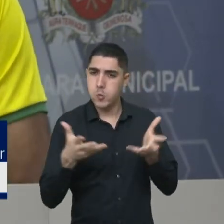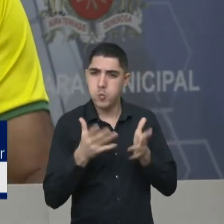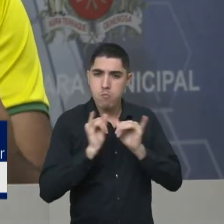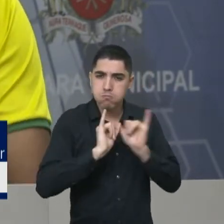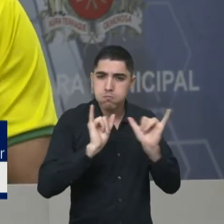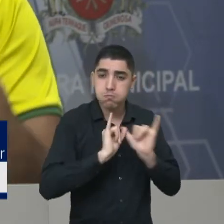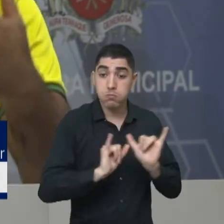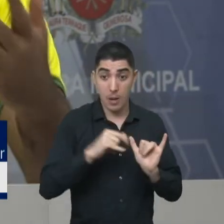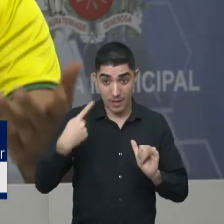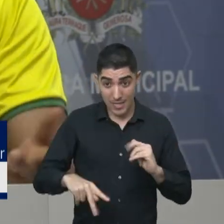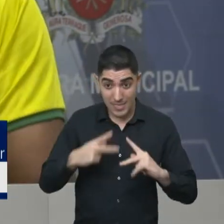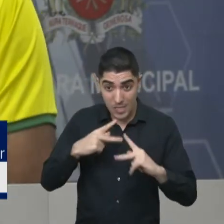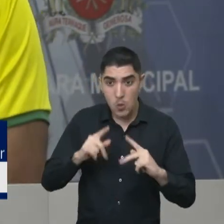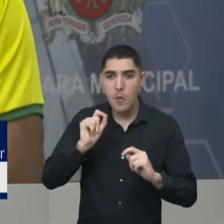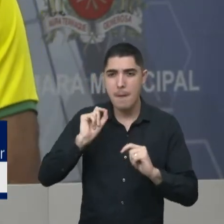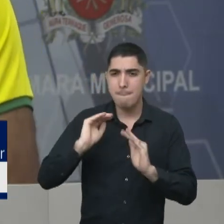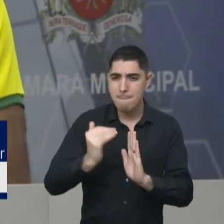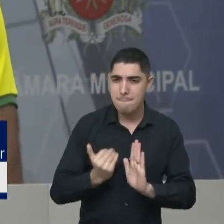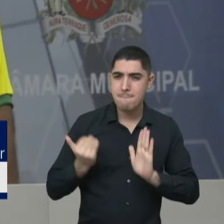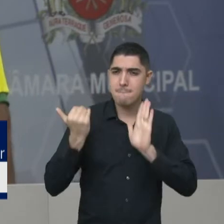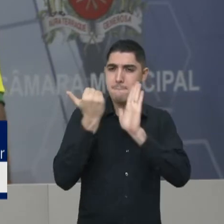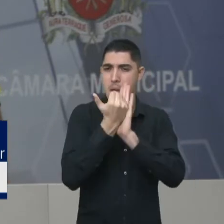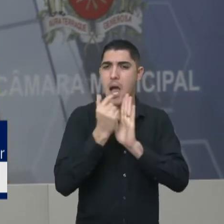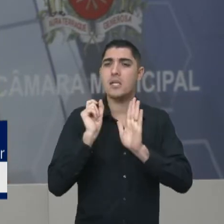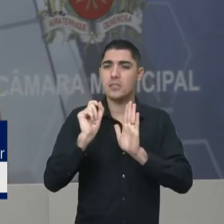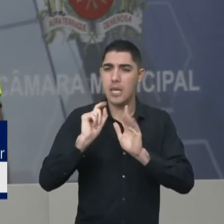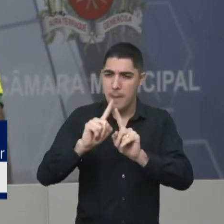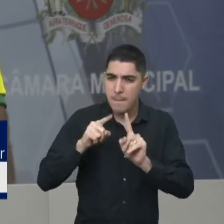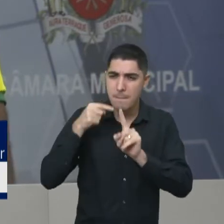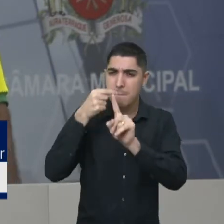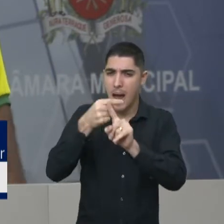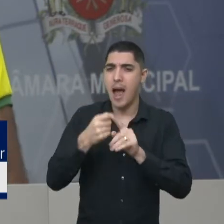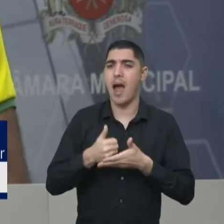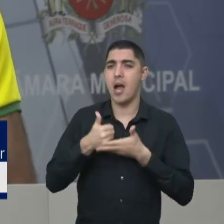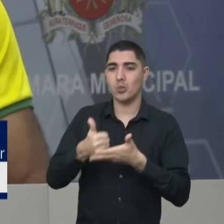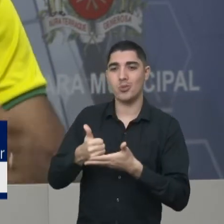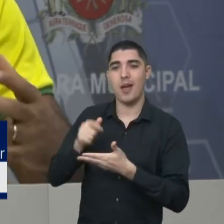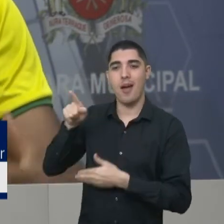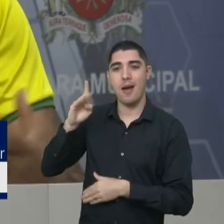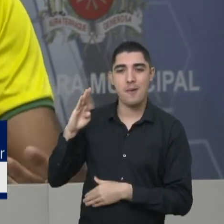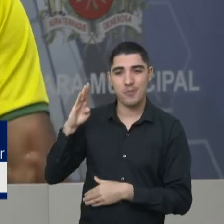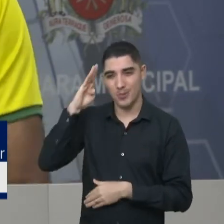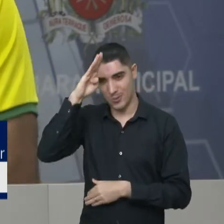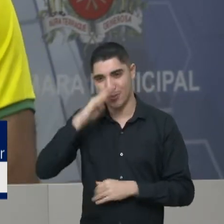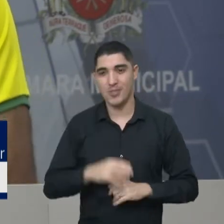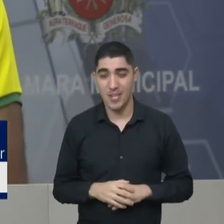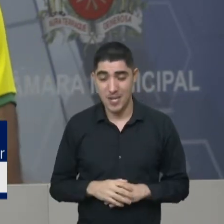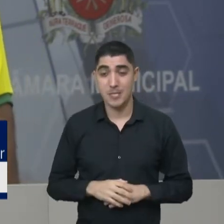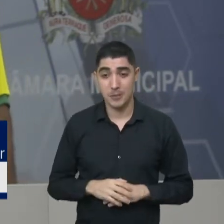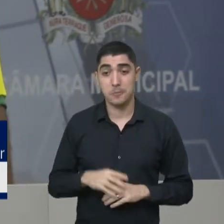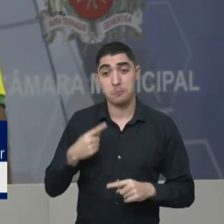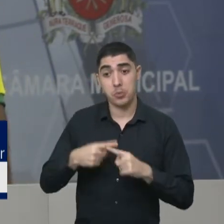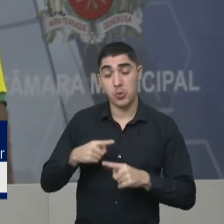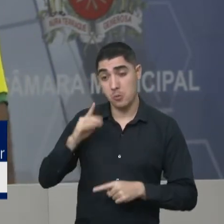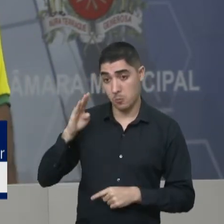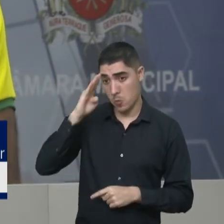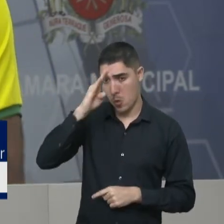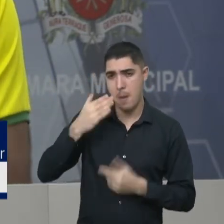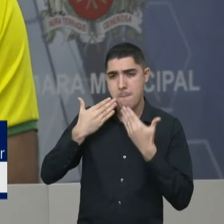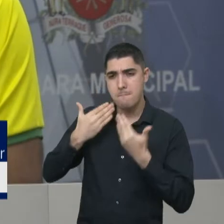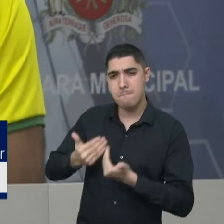cidade que mais vai conseguir ajudar o presidente Bolsonaro a fazer realmente um